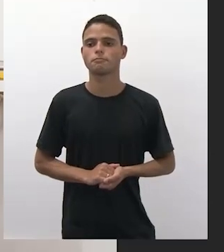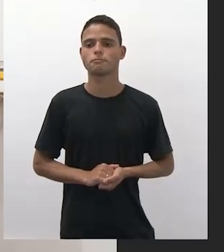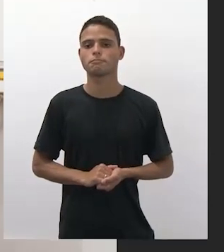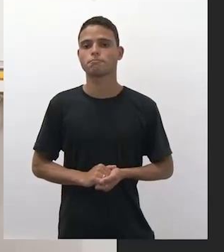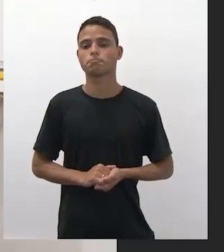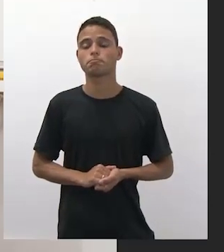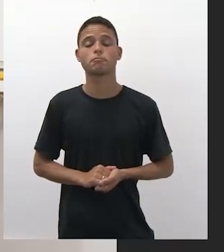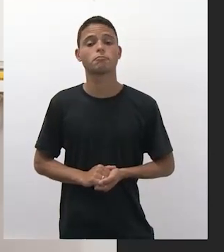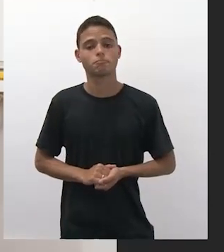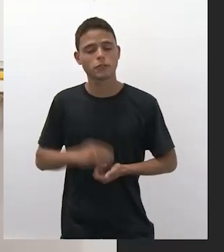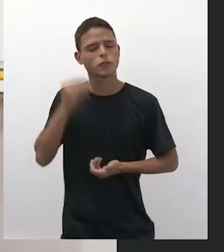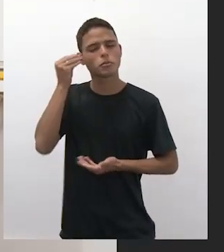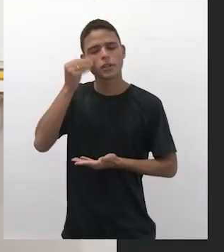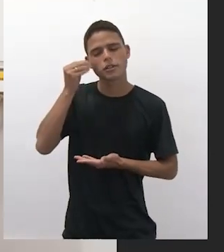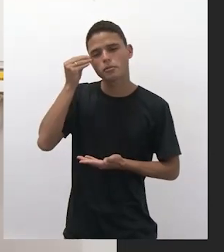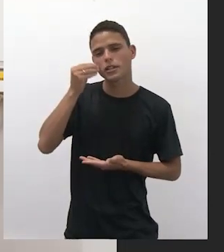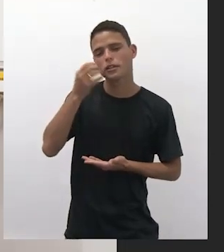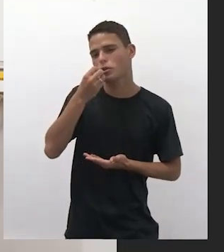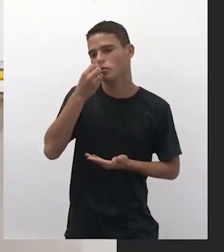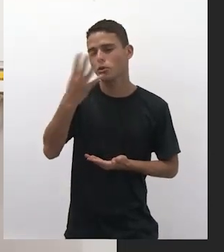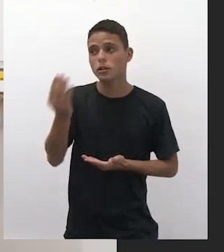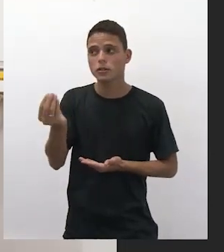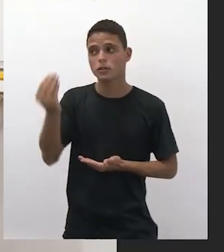as memórias, né?